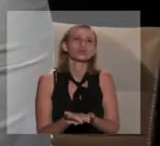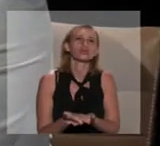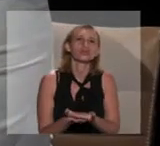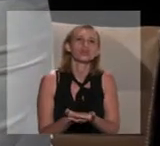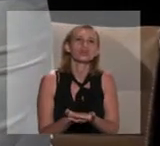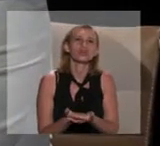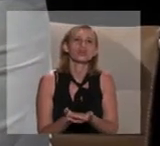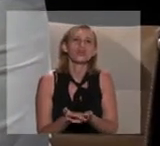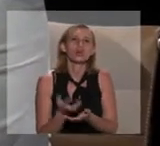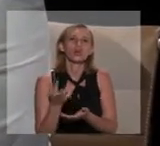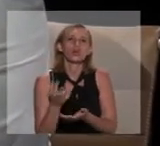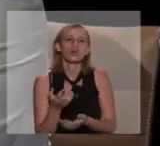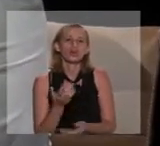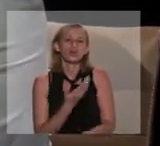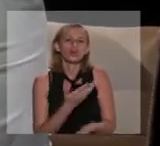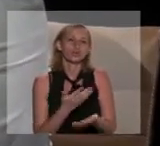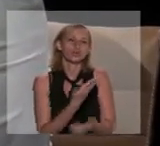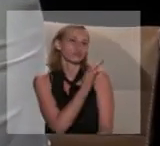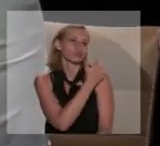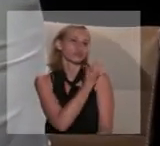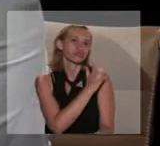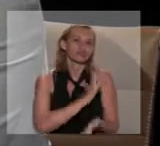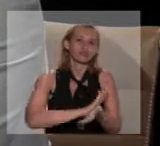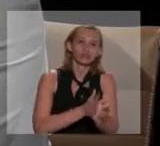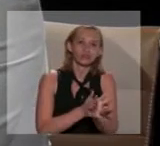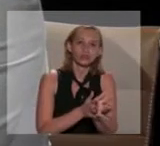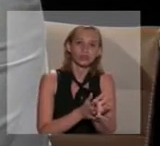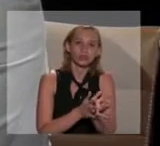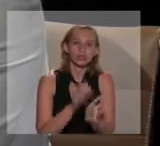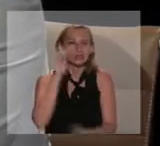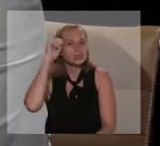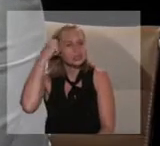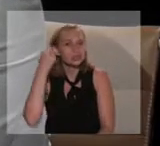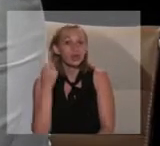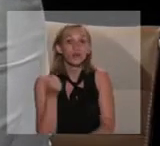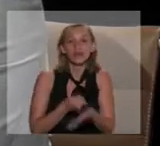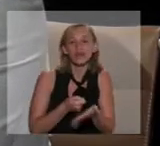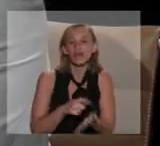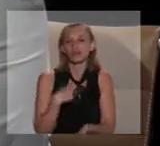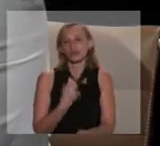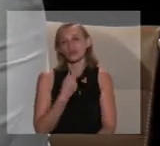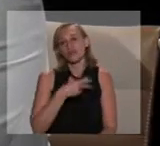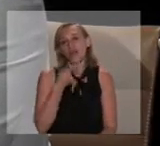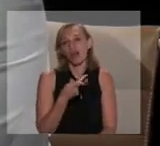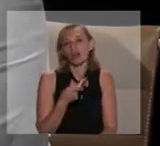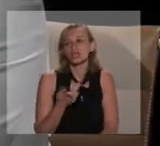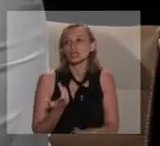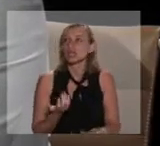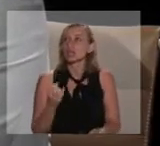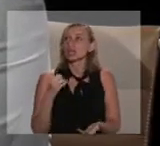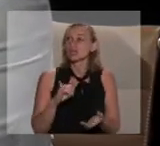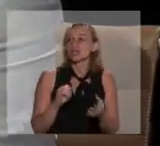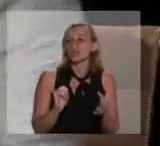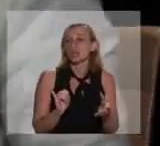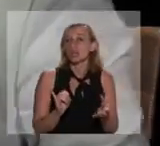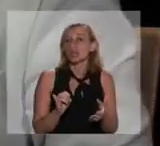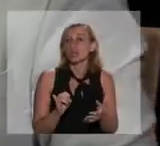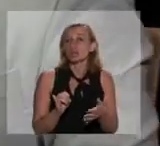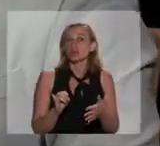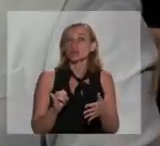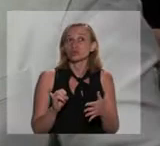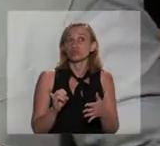é curioso que o racismo é algo que a gente é obrigado a falar. Né? Quando você